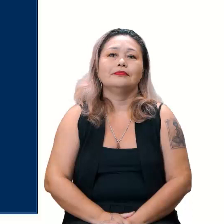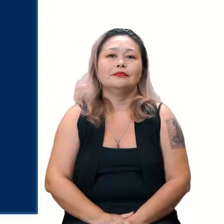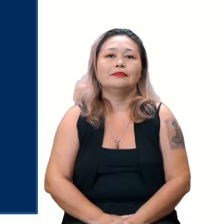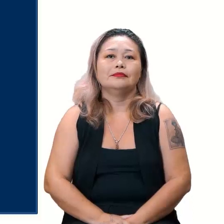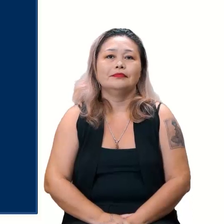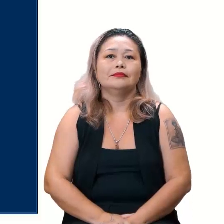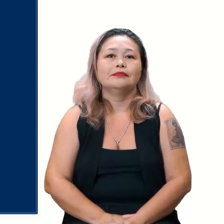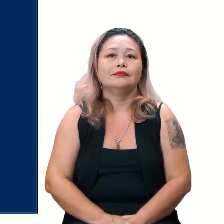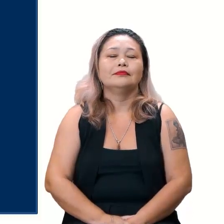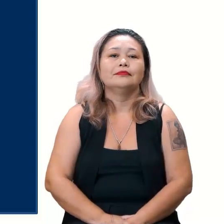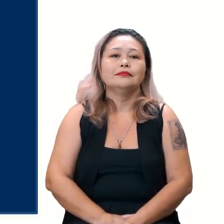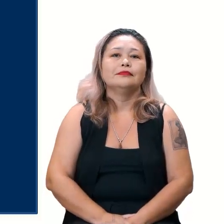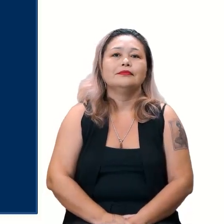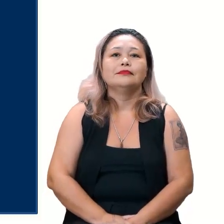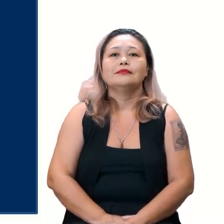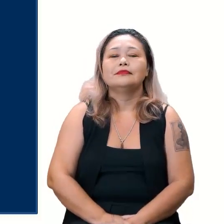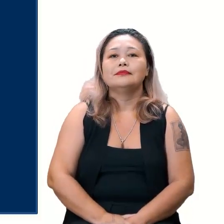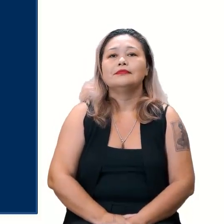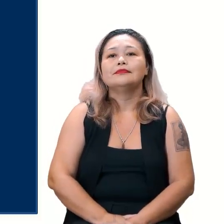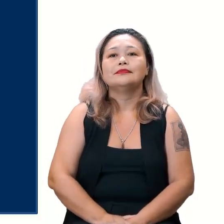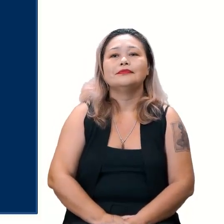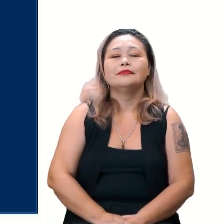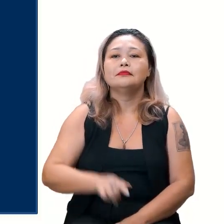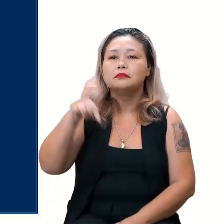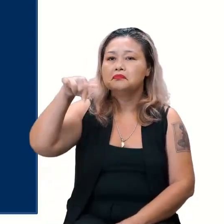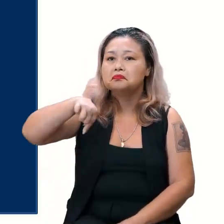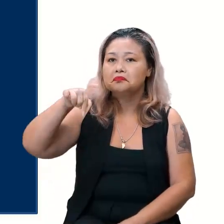Galerinha, que negócio é de ponta, ninguém...